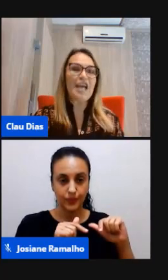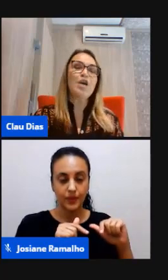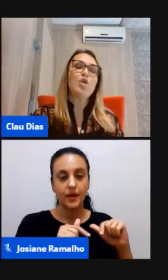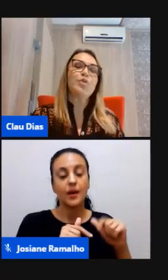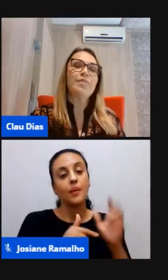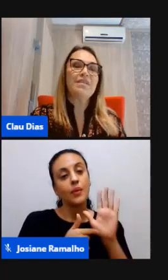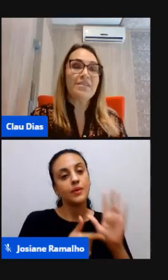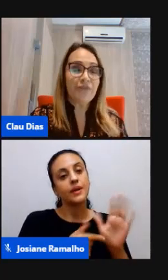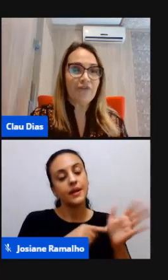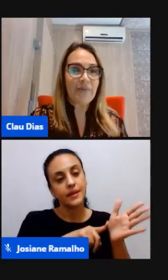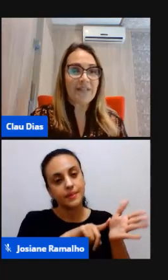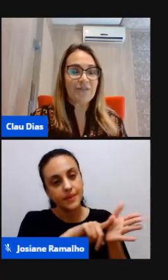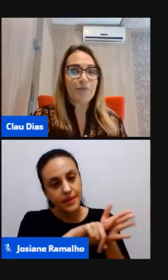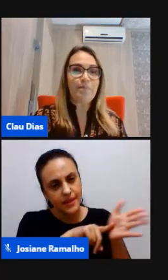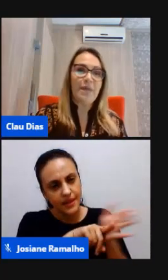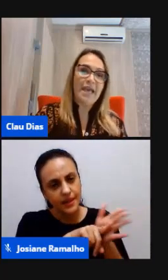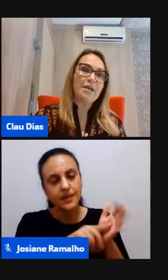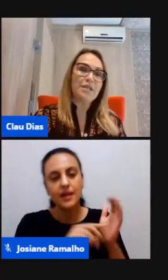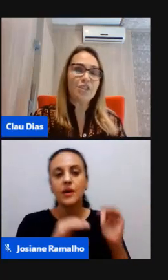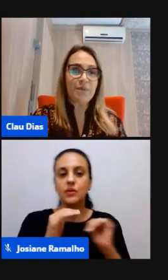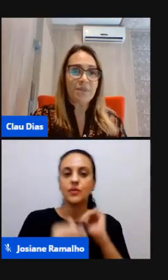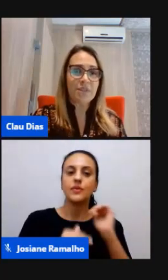pesquisas, né, por meio de desenvolvimento